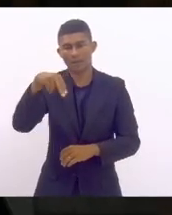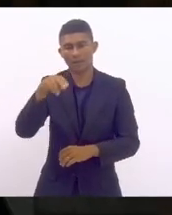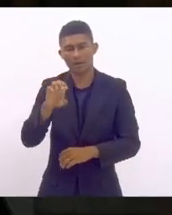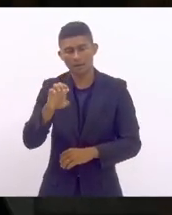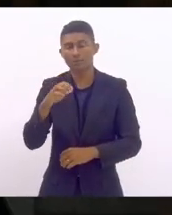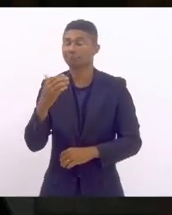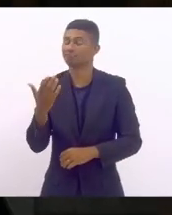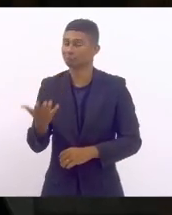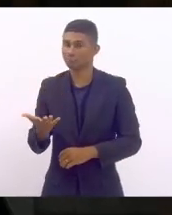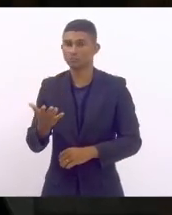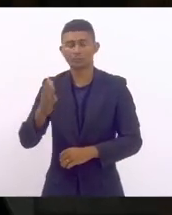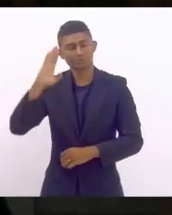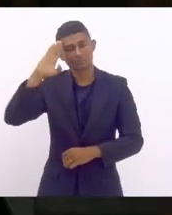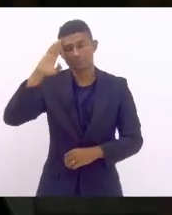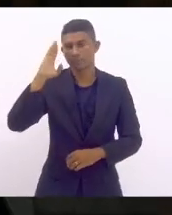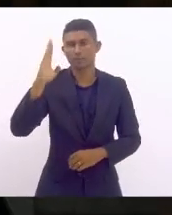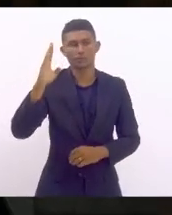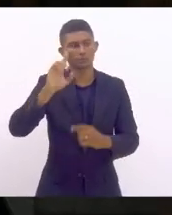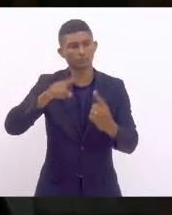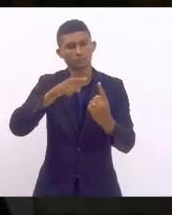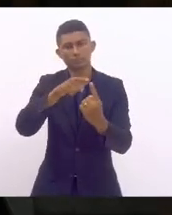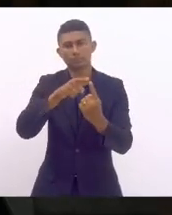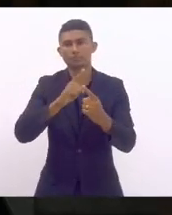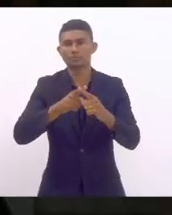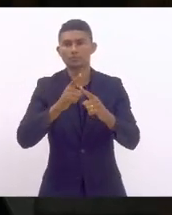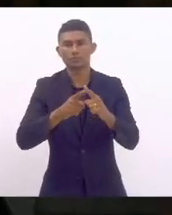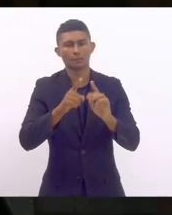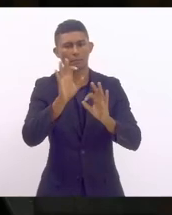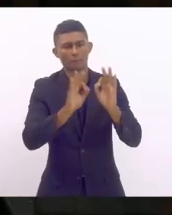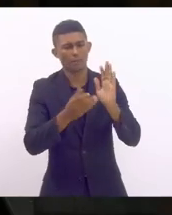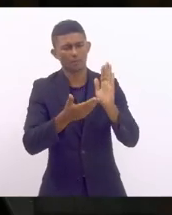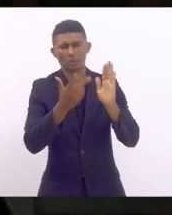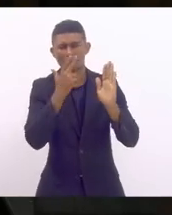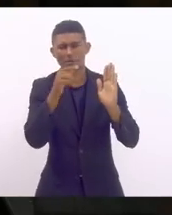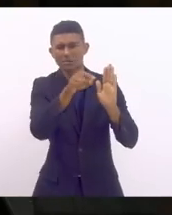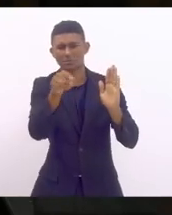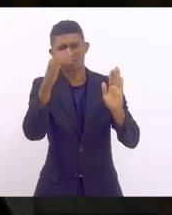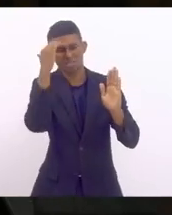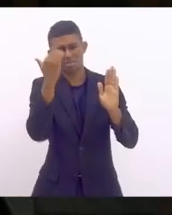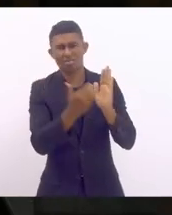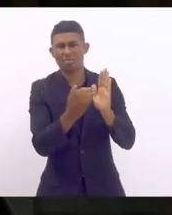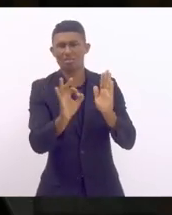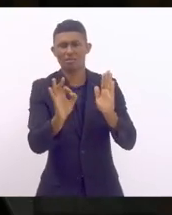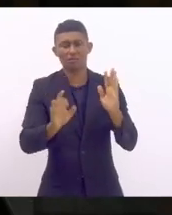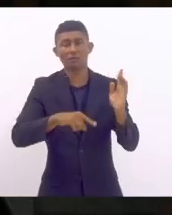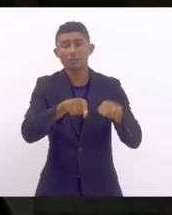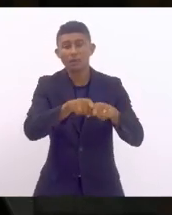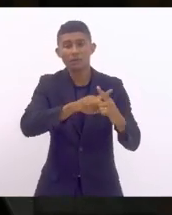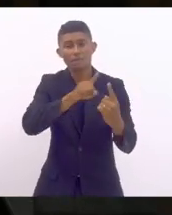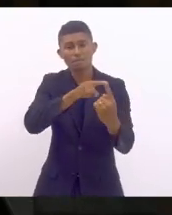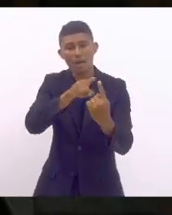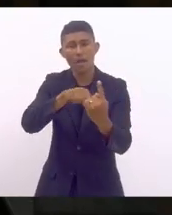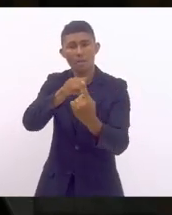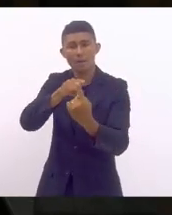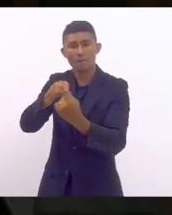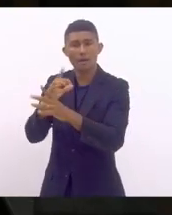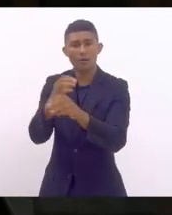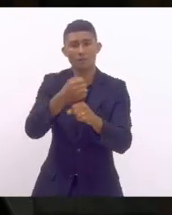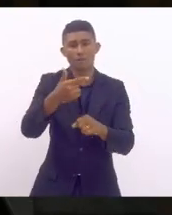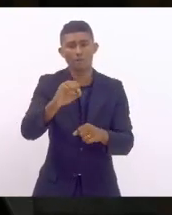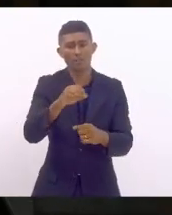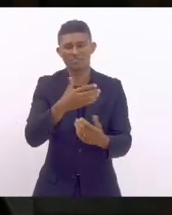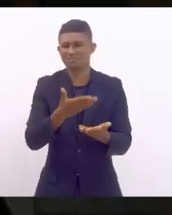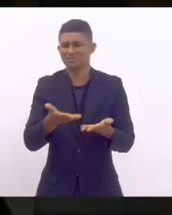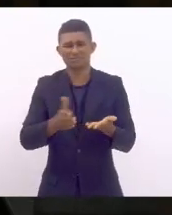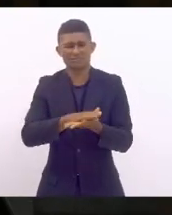prioritária que esse plano está abandonado numa de suas 20 metros serão cumpridas e ele